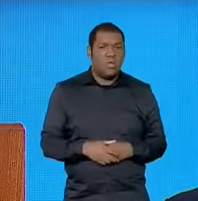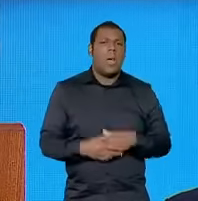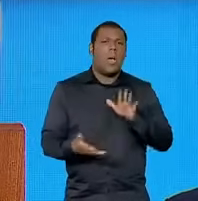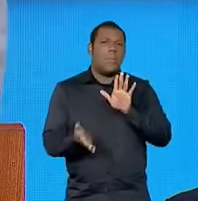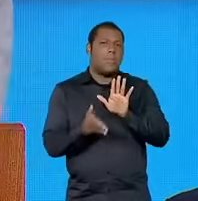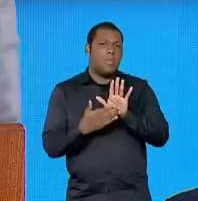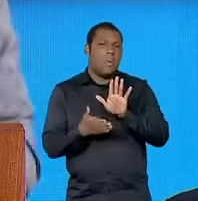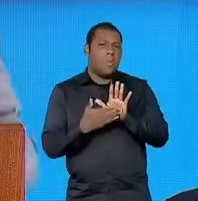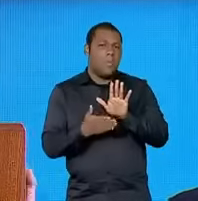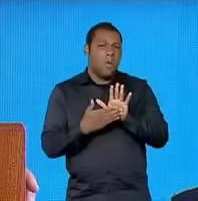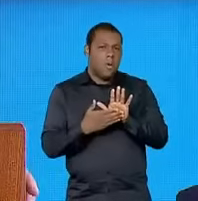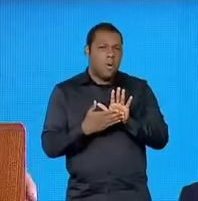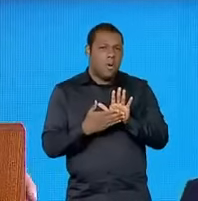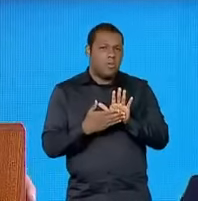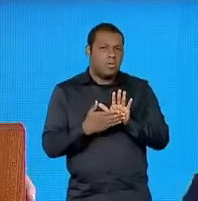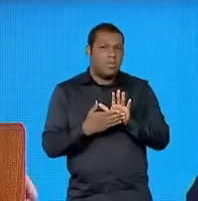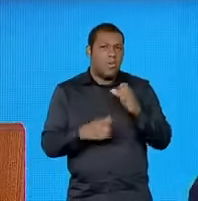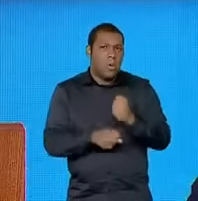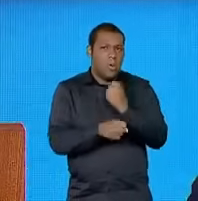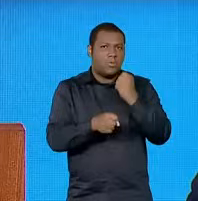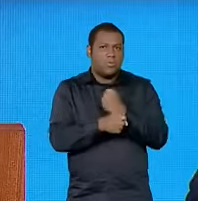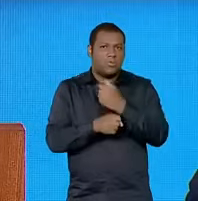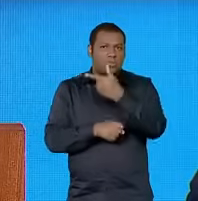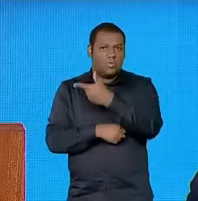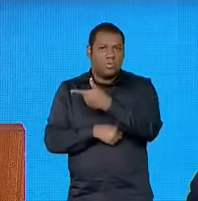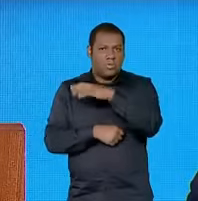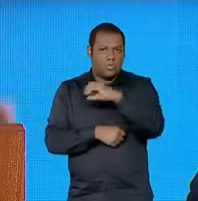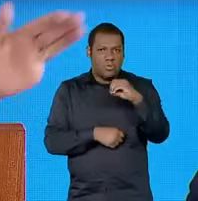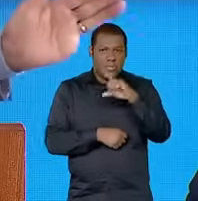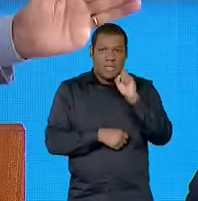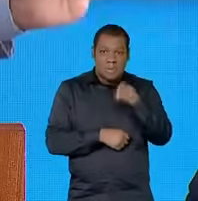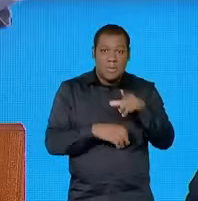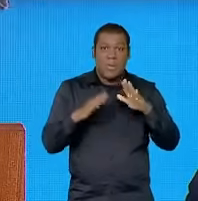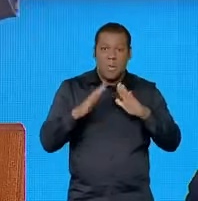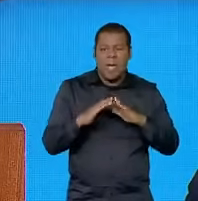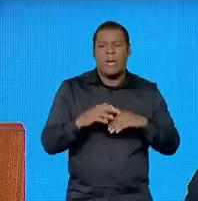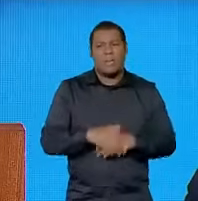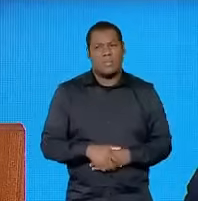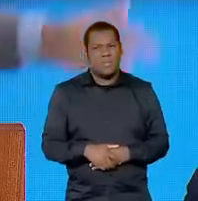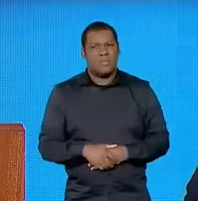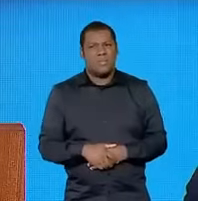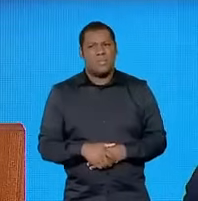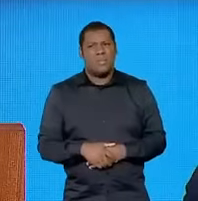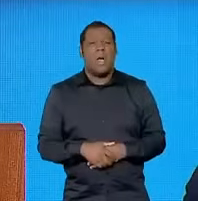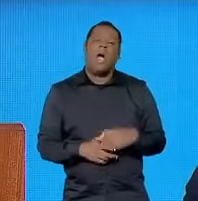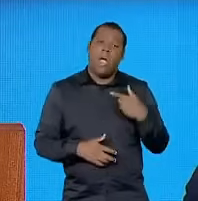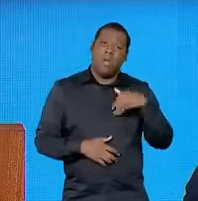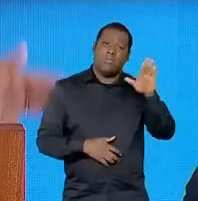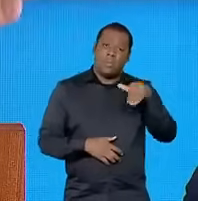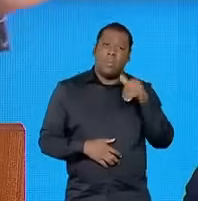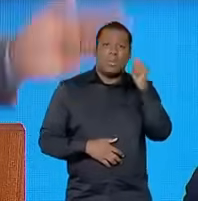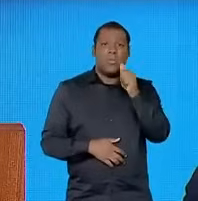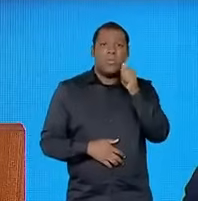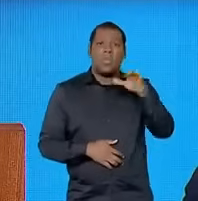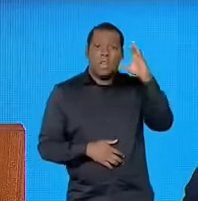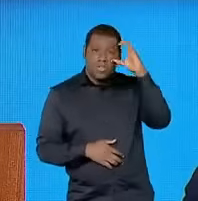casas. Eu falei: 200 mil casas não é um grande plano. Fui conversar com a Dilma, que era chefe da Casa Civil, e conversar com